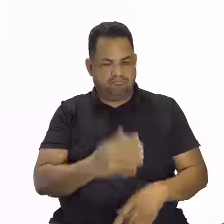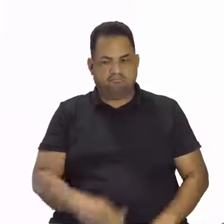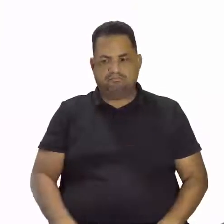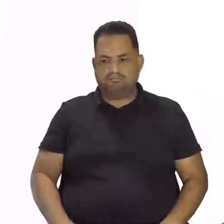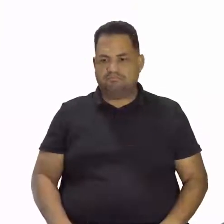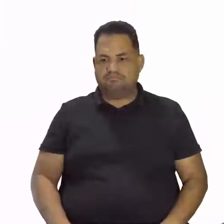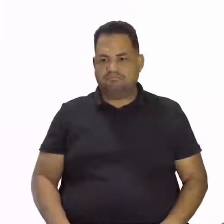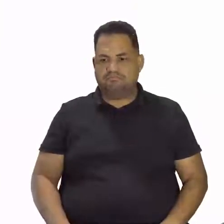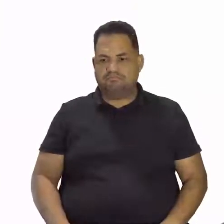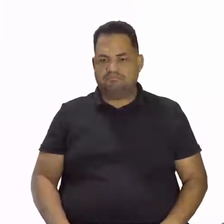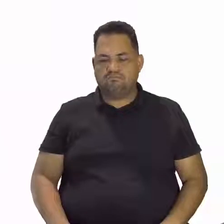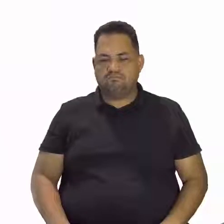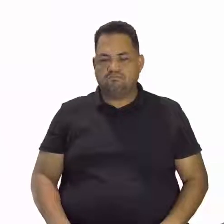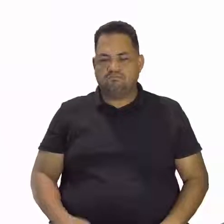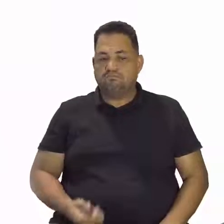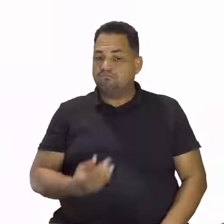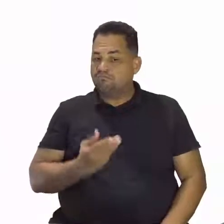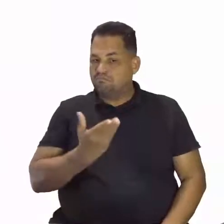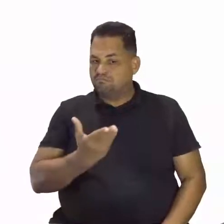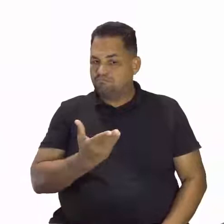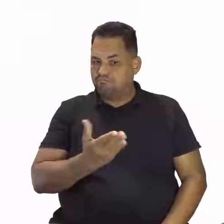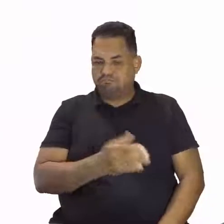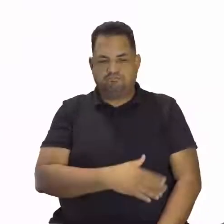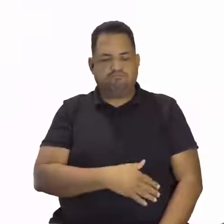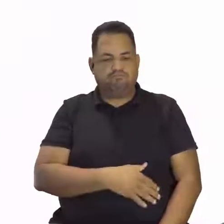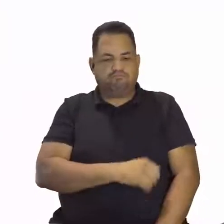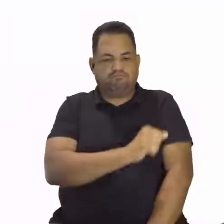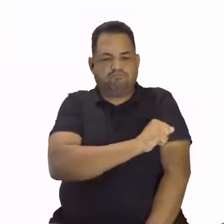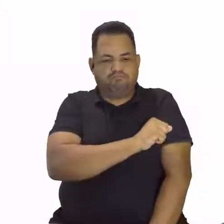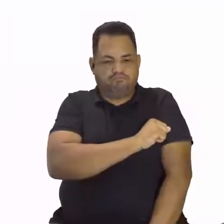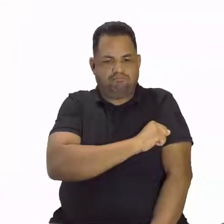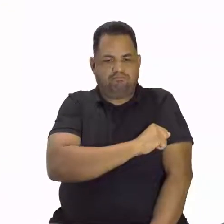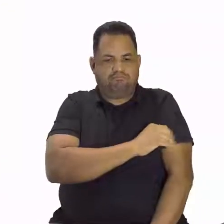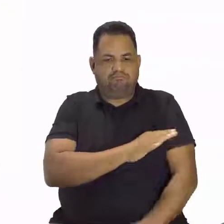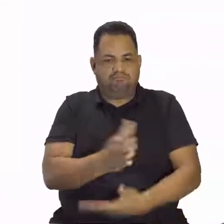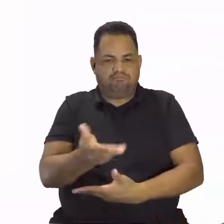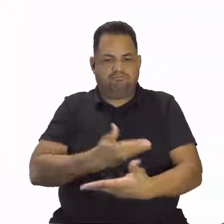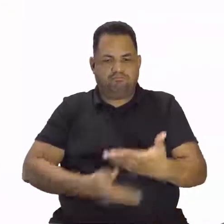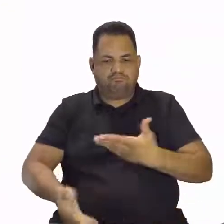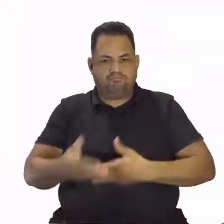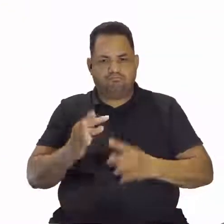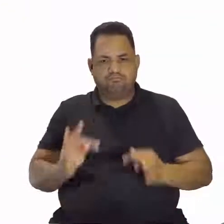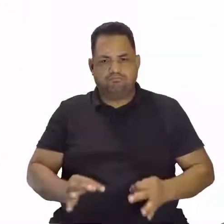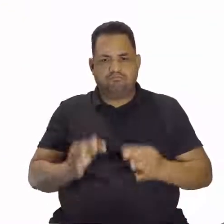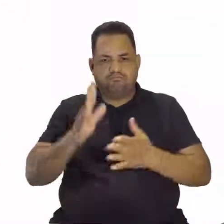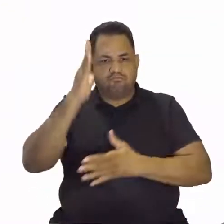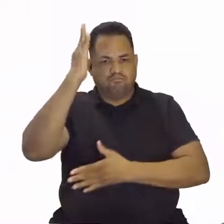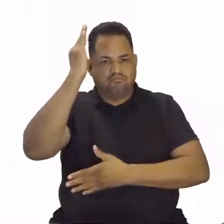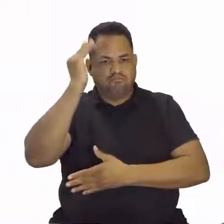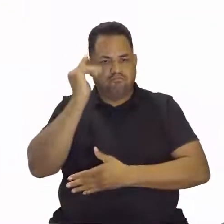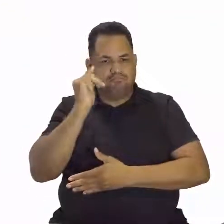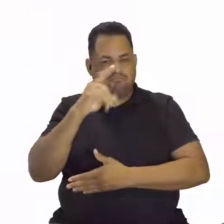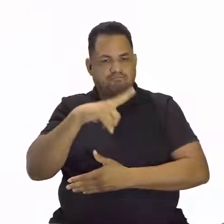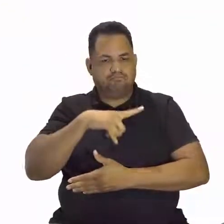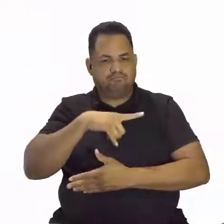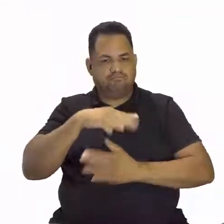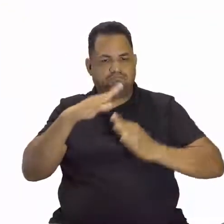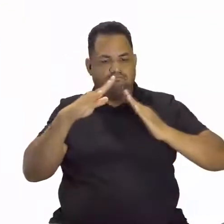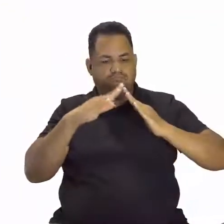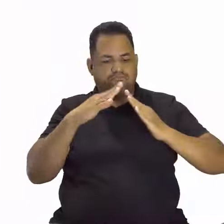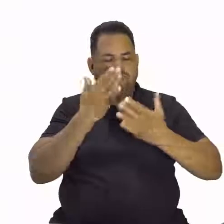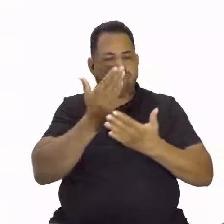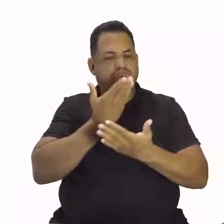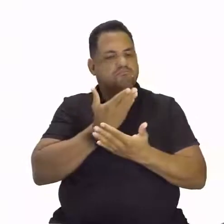alguns alunos aí, estudantes da mediação tecnológica sabem, porque a gente tem escola da mediação lá,